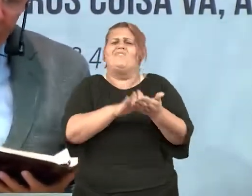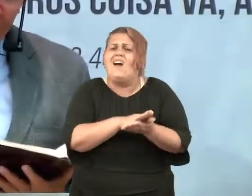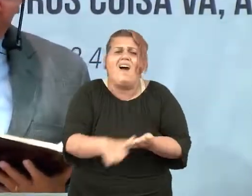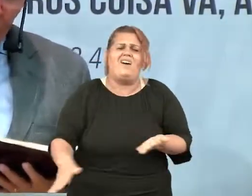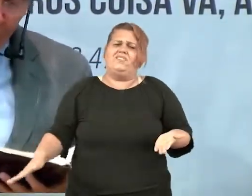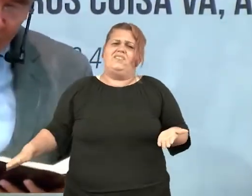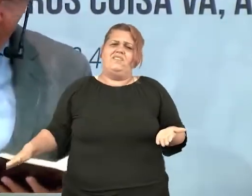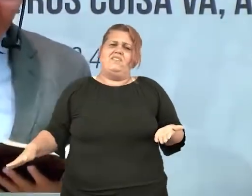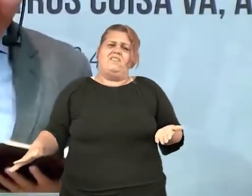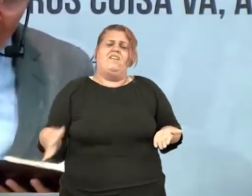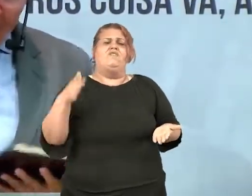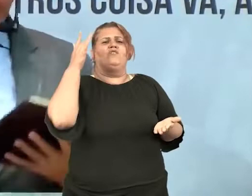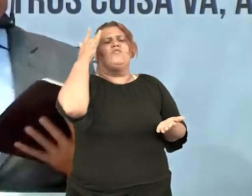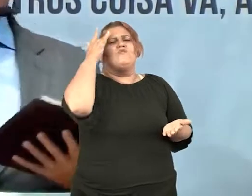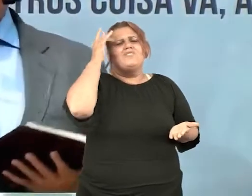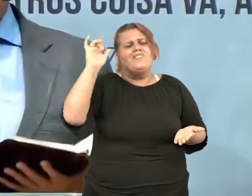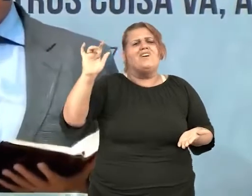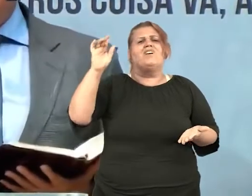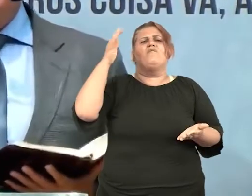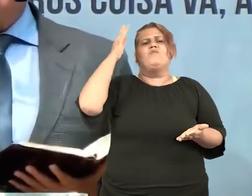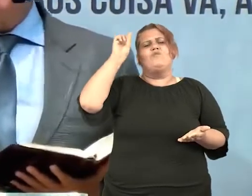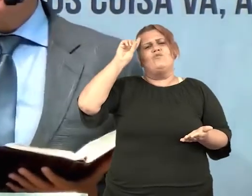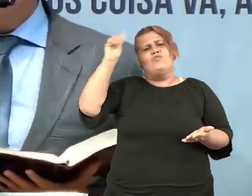o que sucederá amanhã.